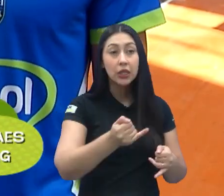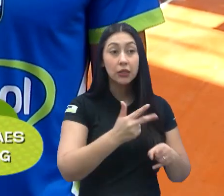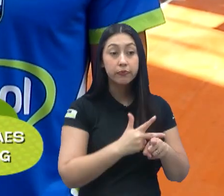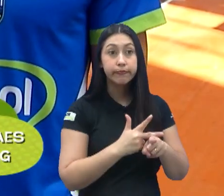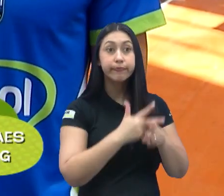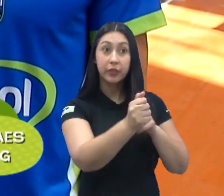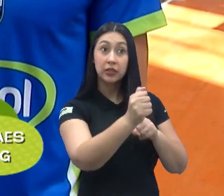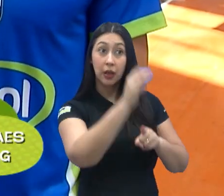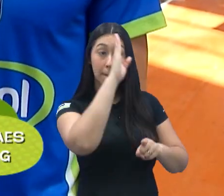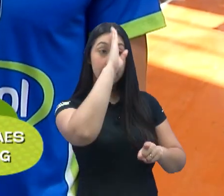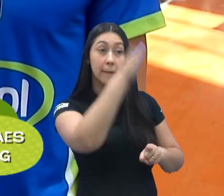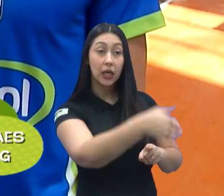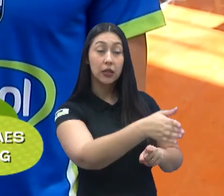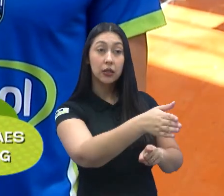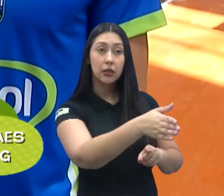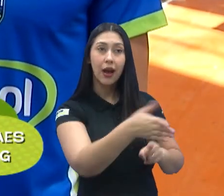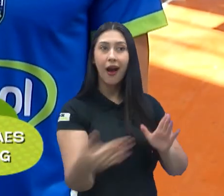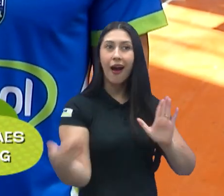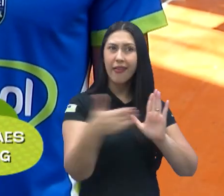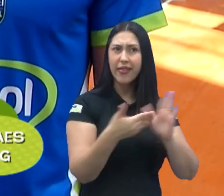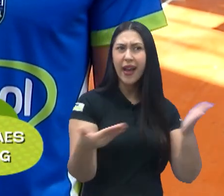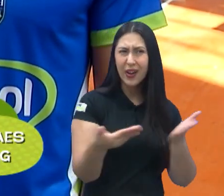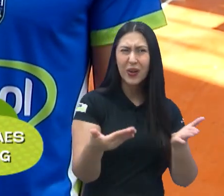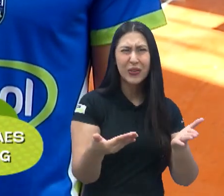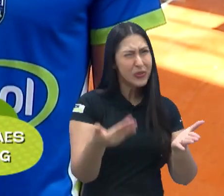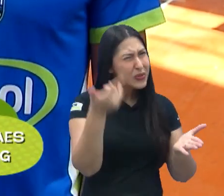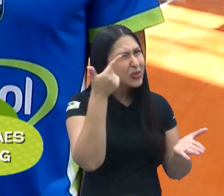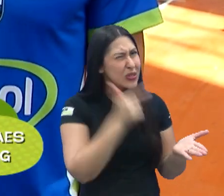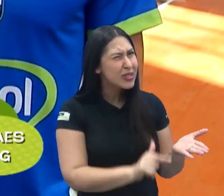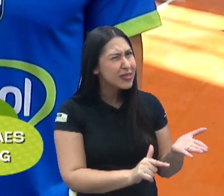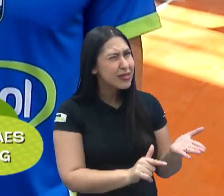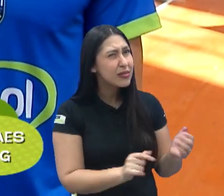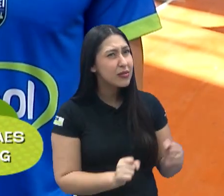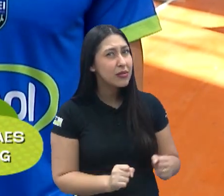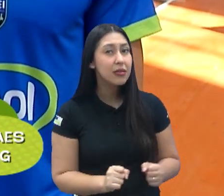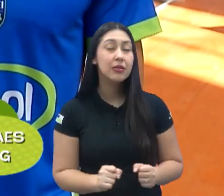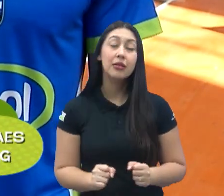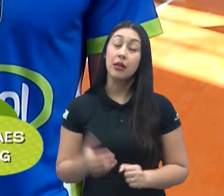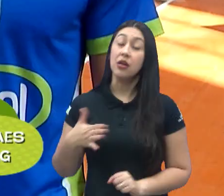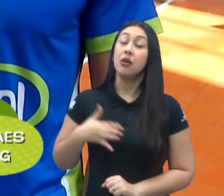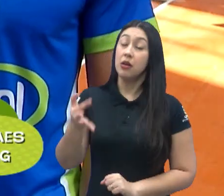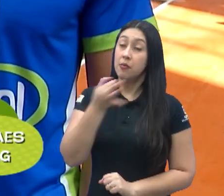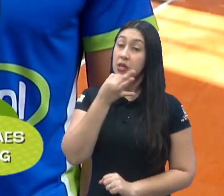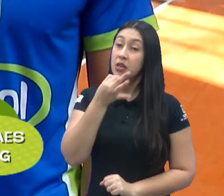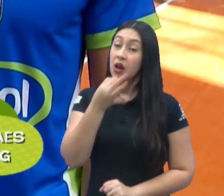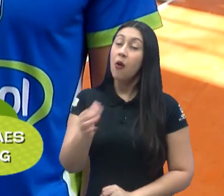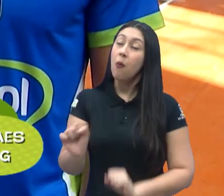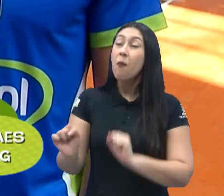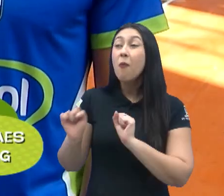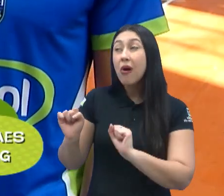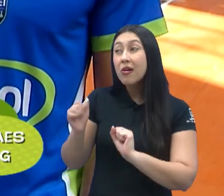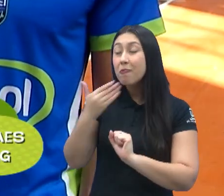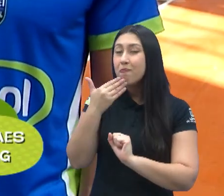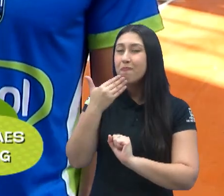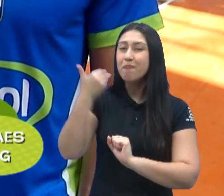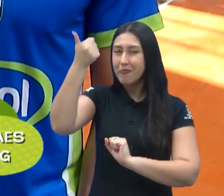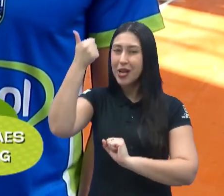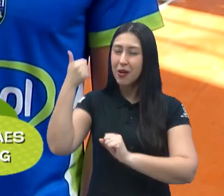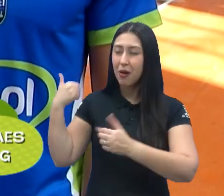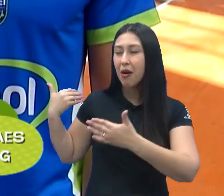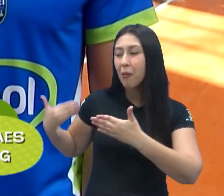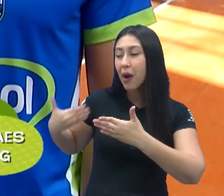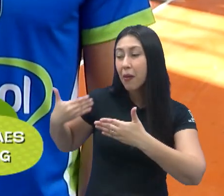confrontos diretos, né? Até agora isso está acontecendo, né? Dá para dizer isso? Eu acho que a gente poderia ter feito algo a mais durante as primeiras